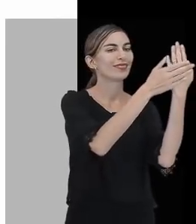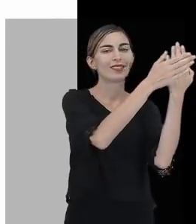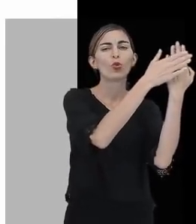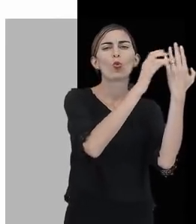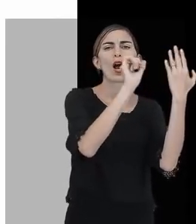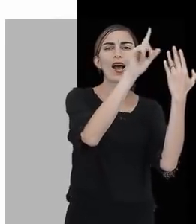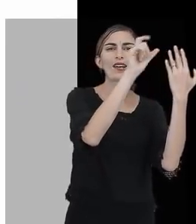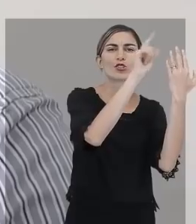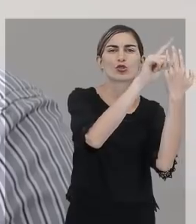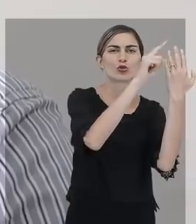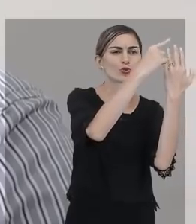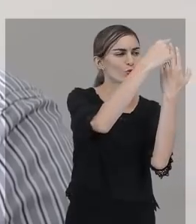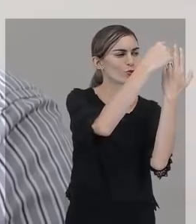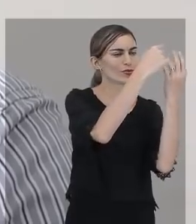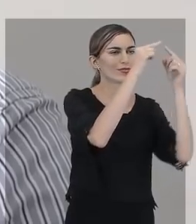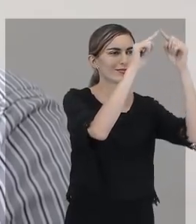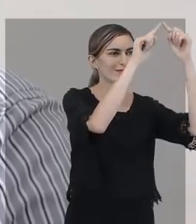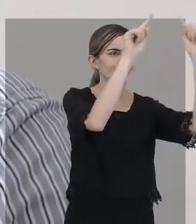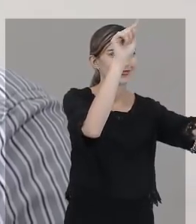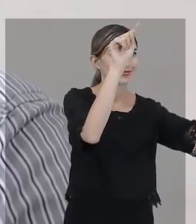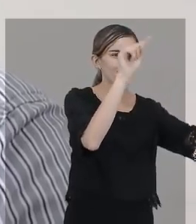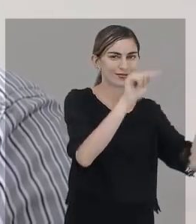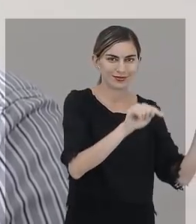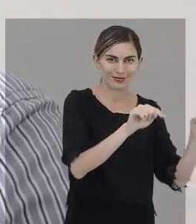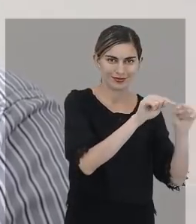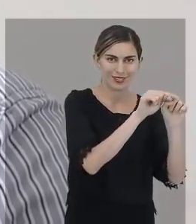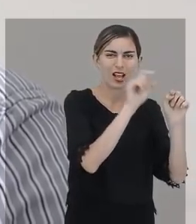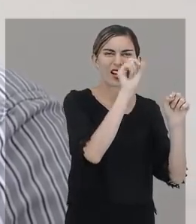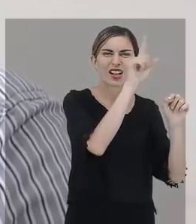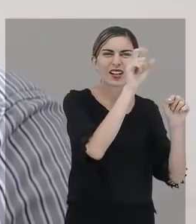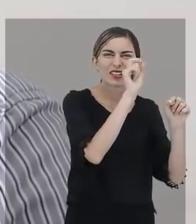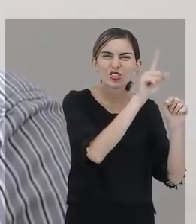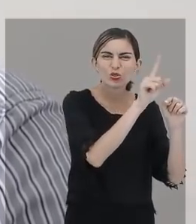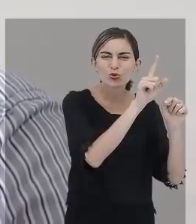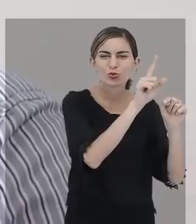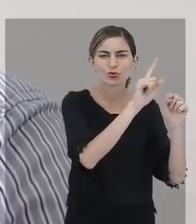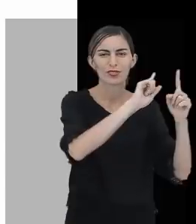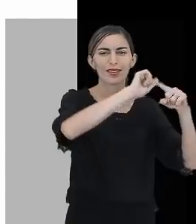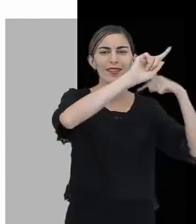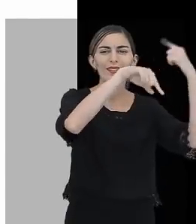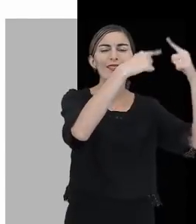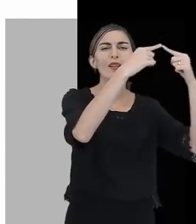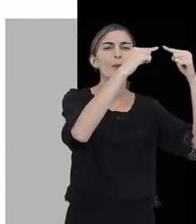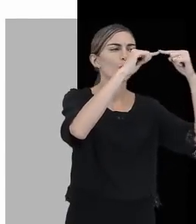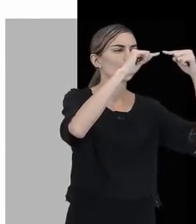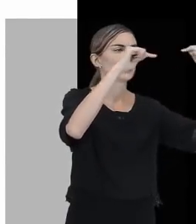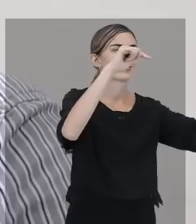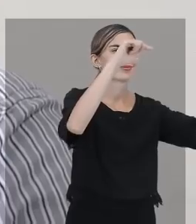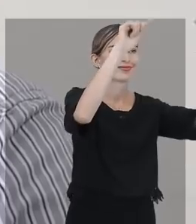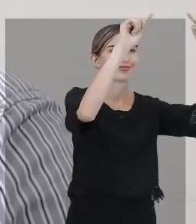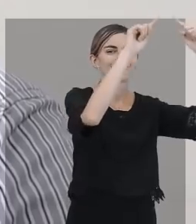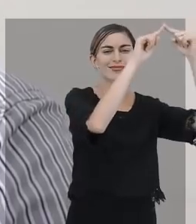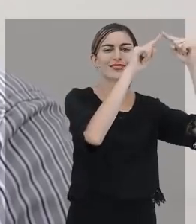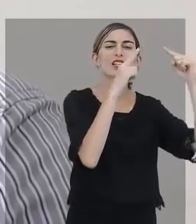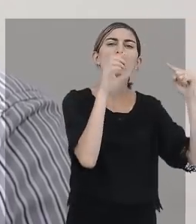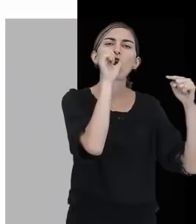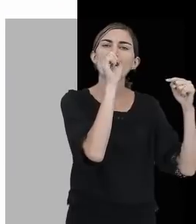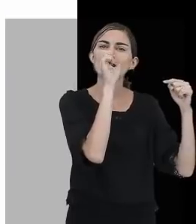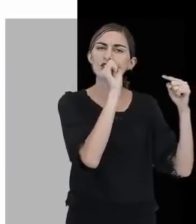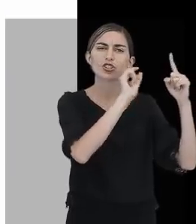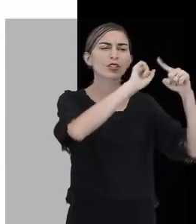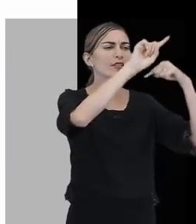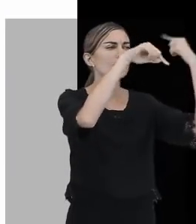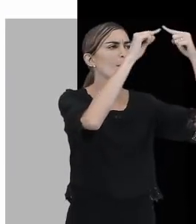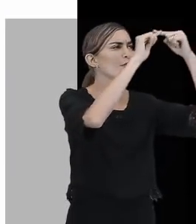trás, é o componente azul aí, esse quadrado azul. Depois foi inserido um componente laranja, um quadrado laranja, e depois um quadrado